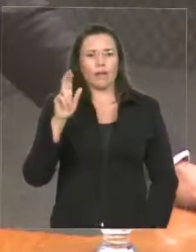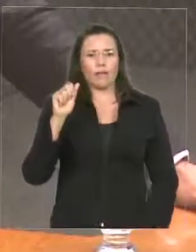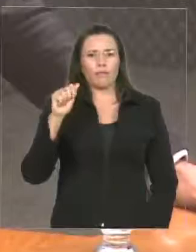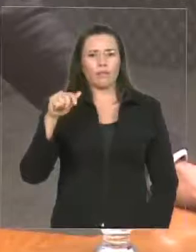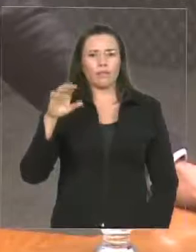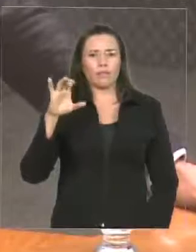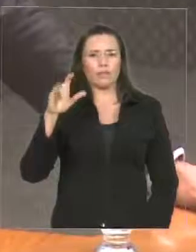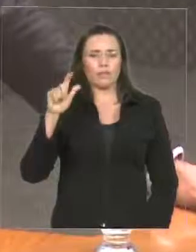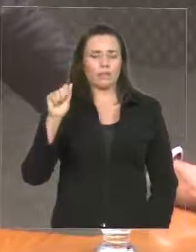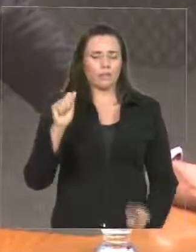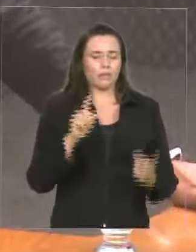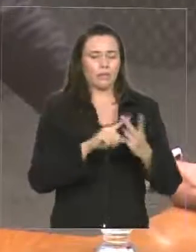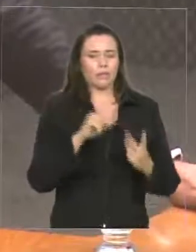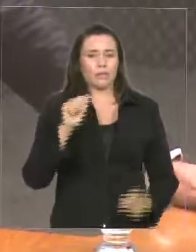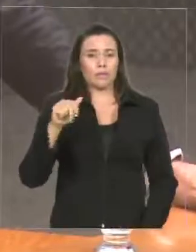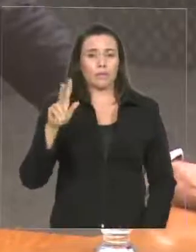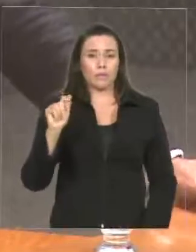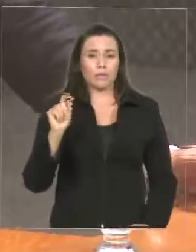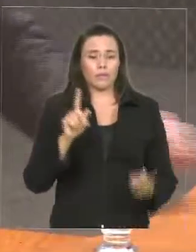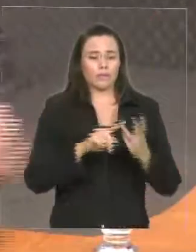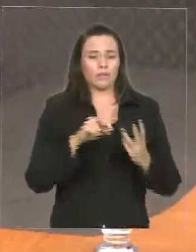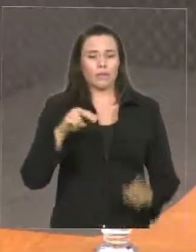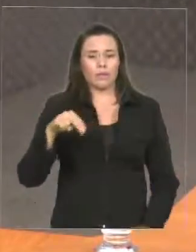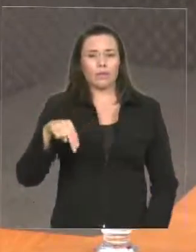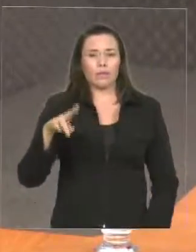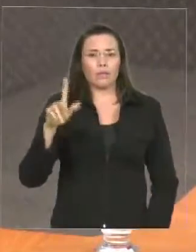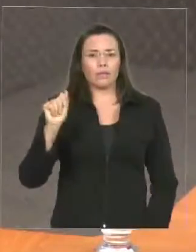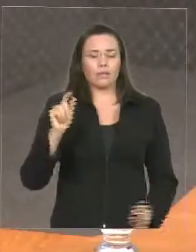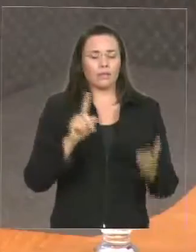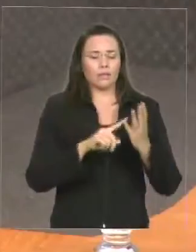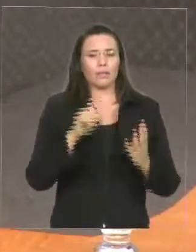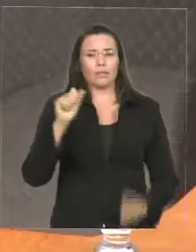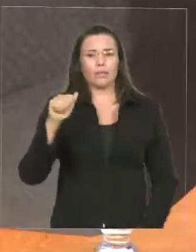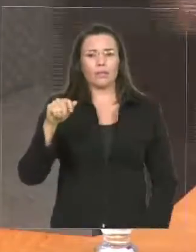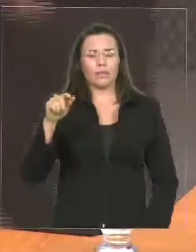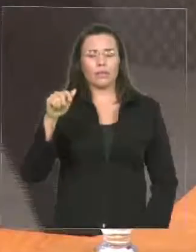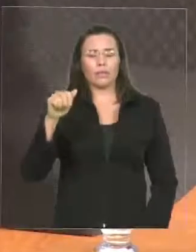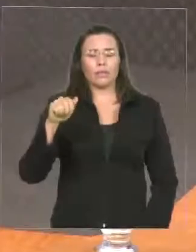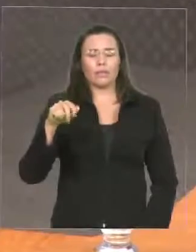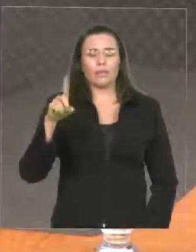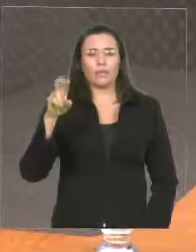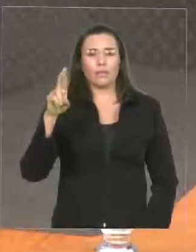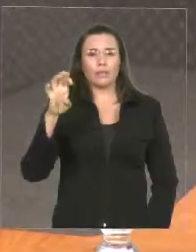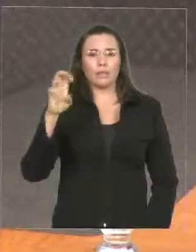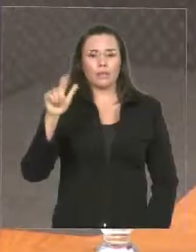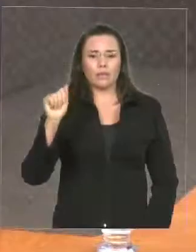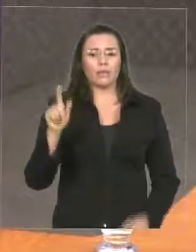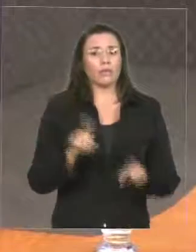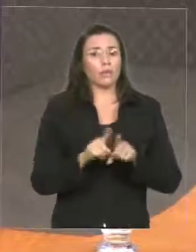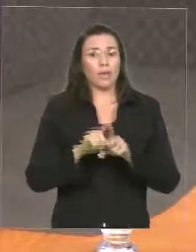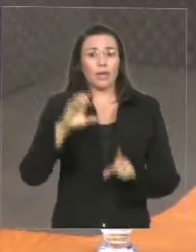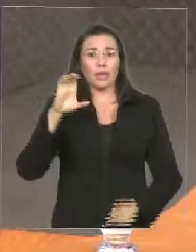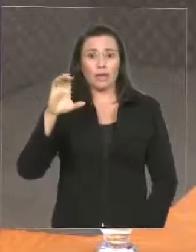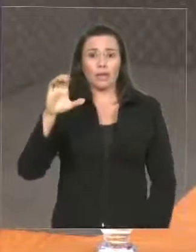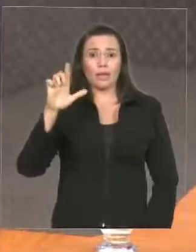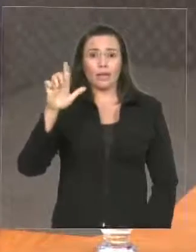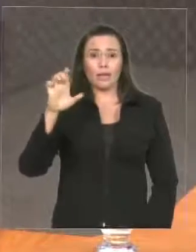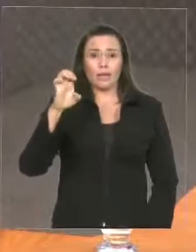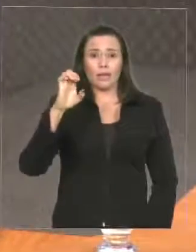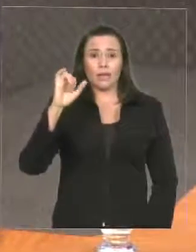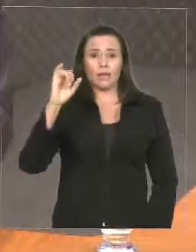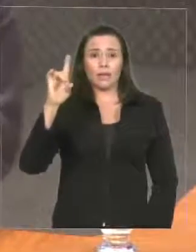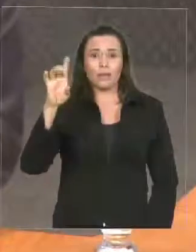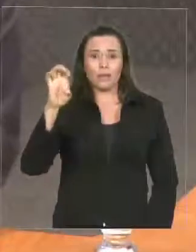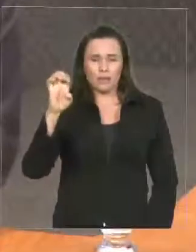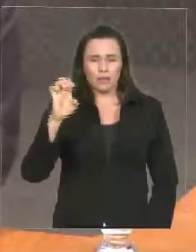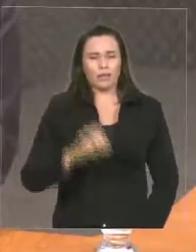Andréa Murá, Nina Melo, a nossa querida primeira-dama Cleide Coutinho, pela nobreza com que sempre teve,